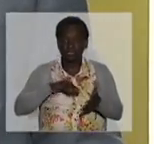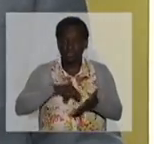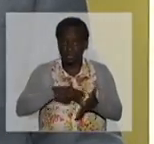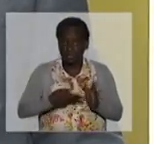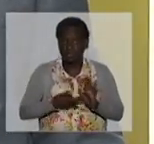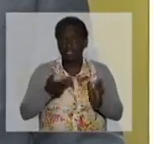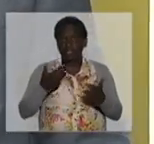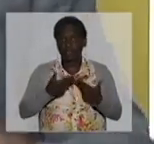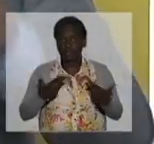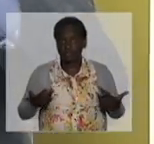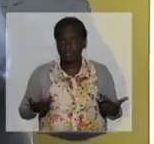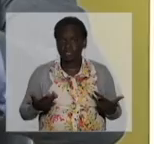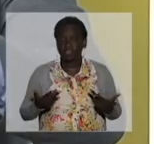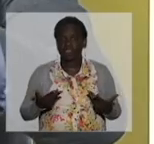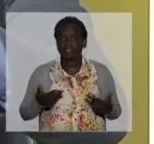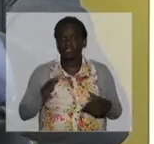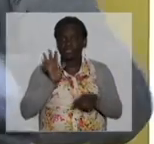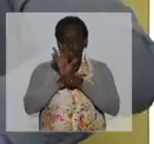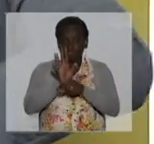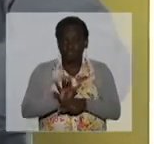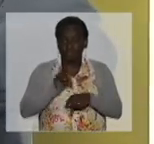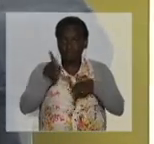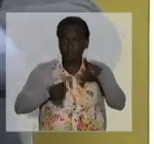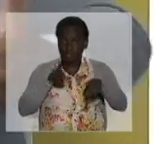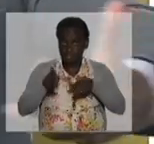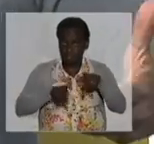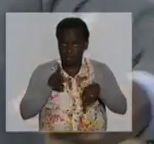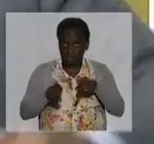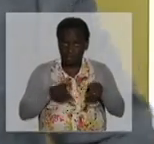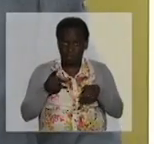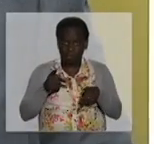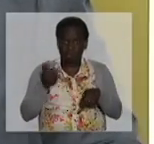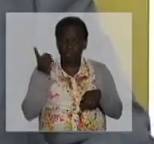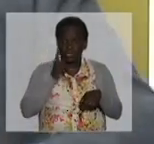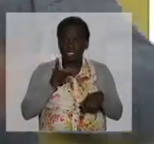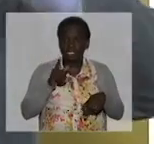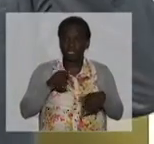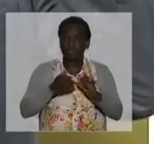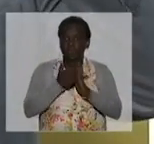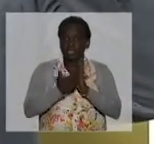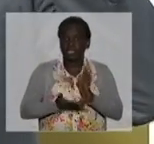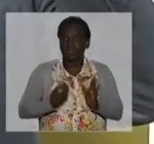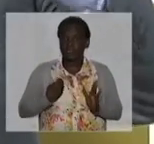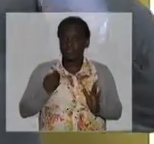significar algo para que a população tenha uma